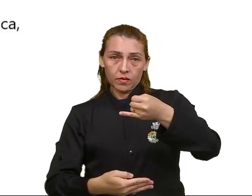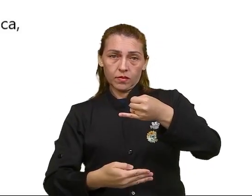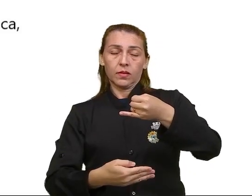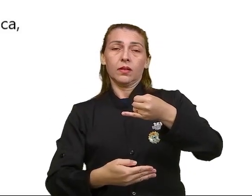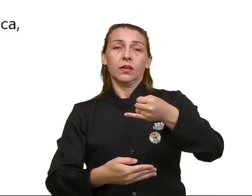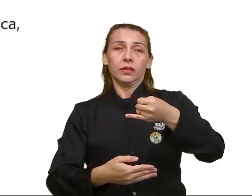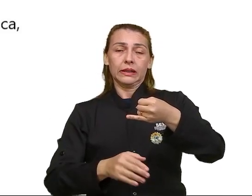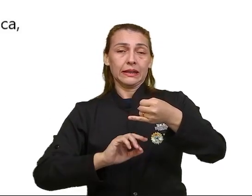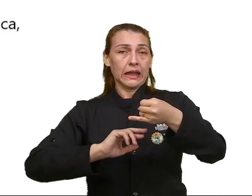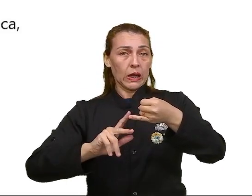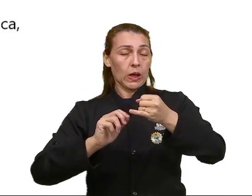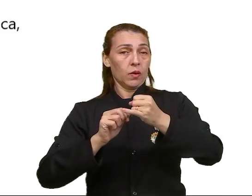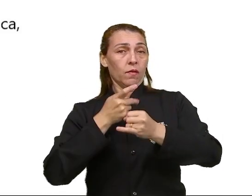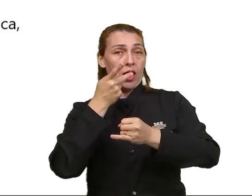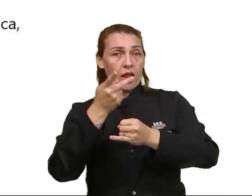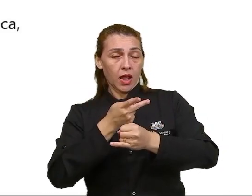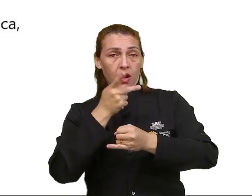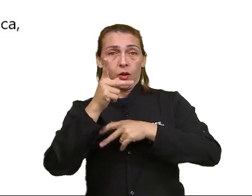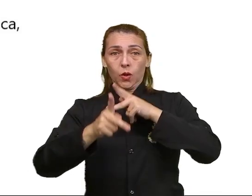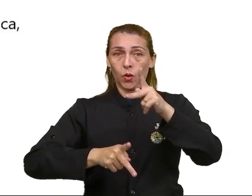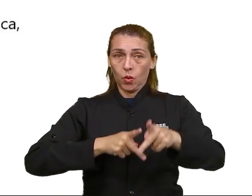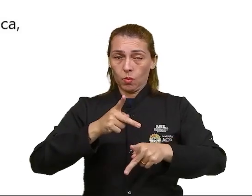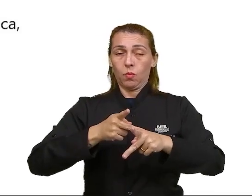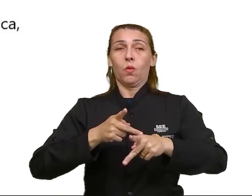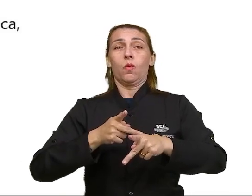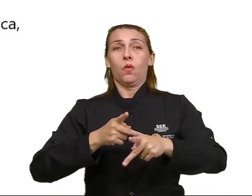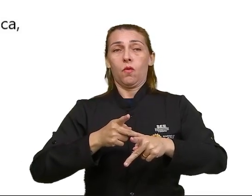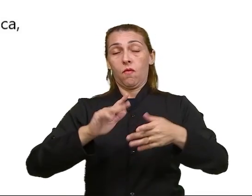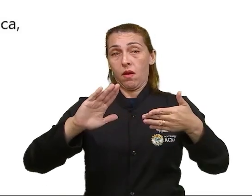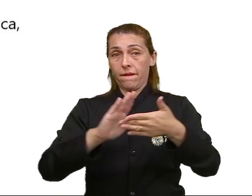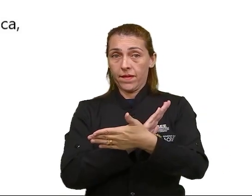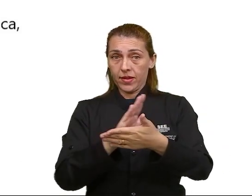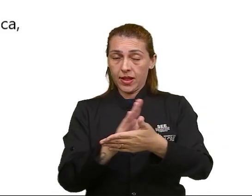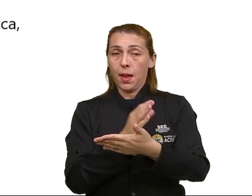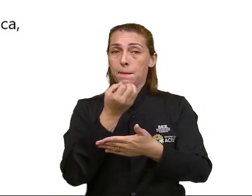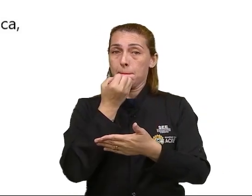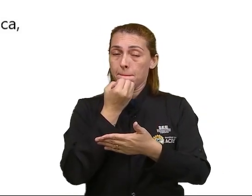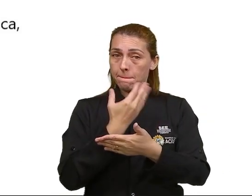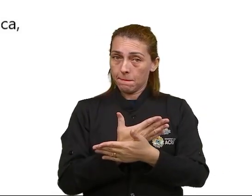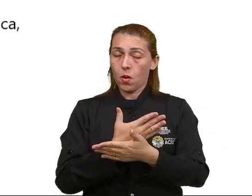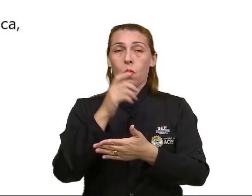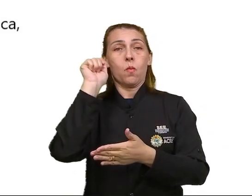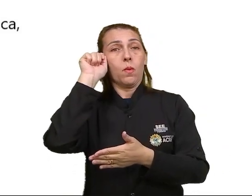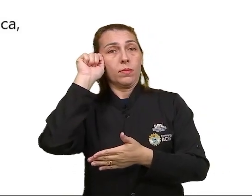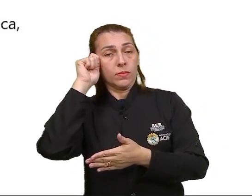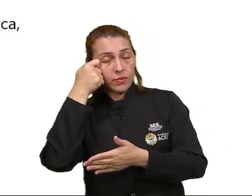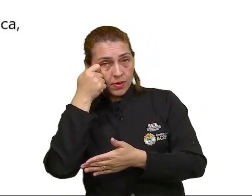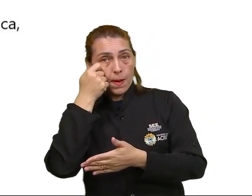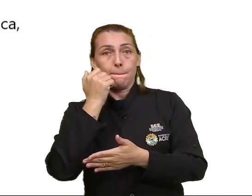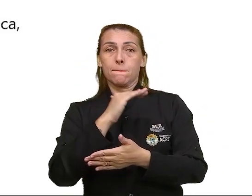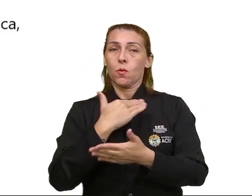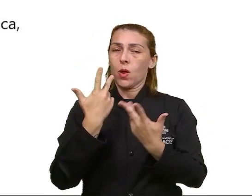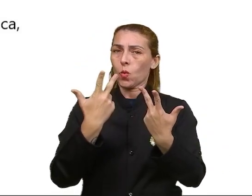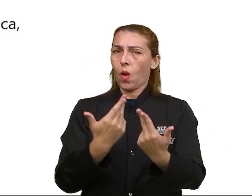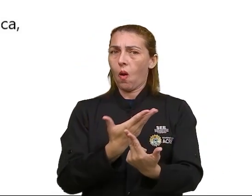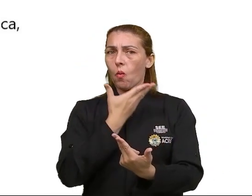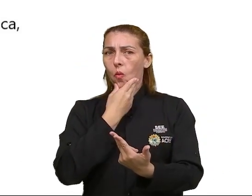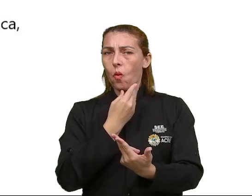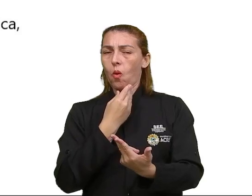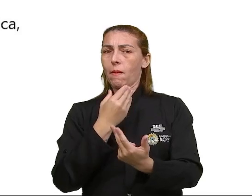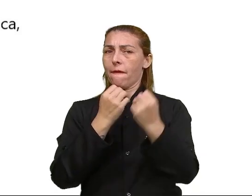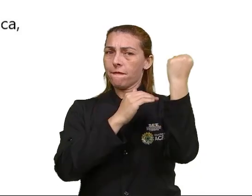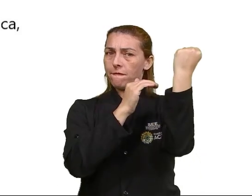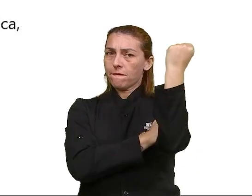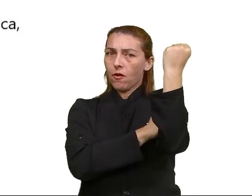para não andarem dizendo que o povo é carneiro. De vez em quando, é bom a negrada mostrar que sabe morrer como homem. Para ele,